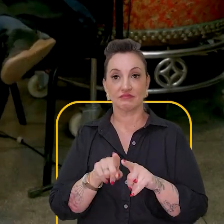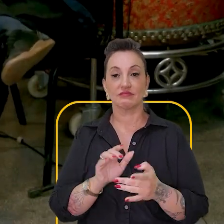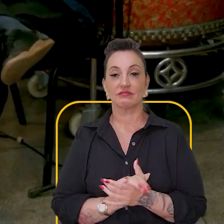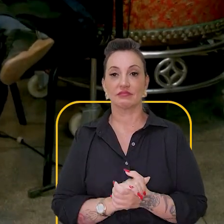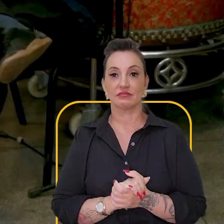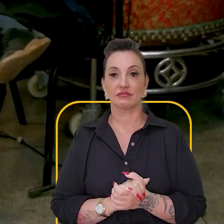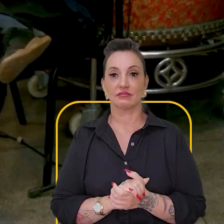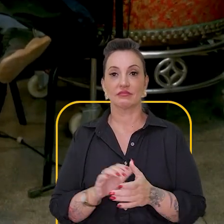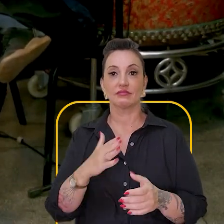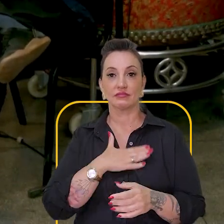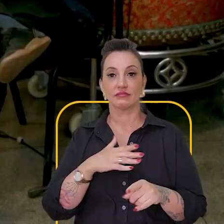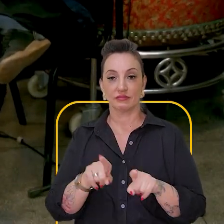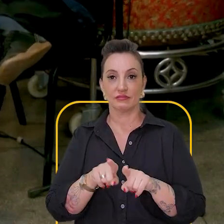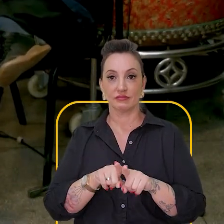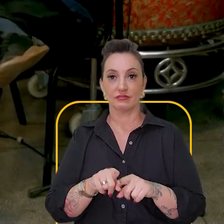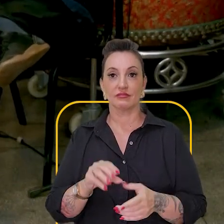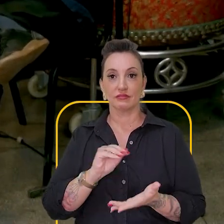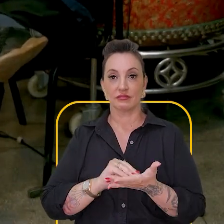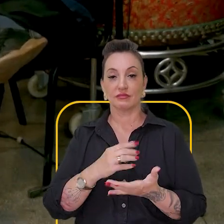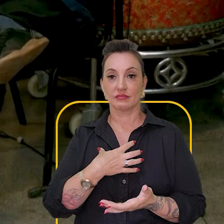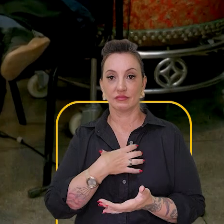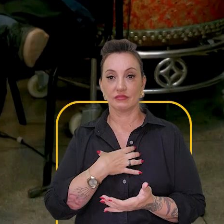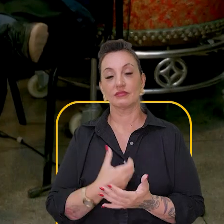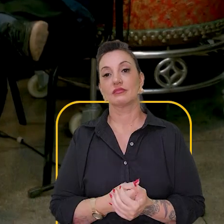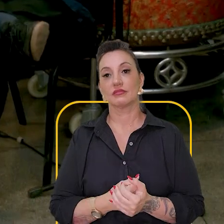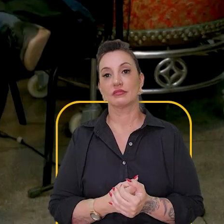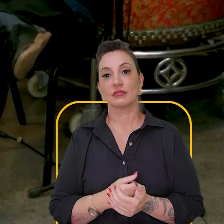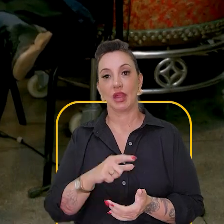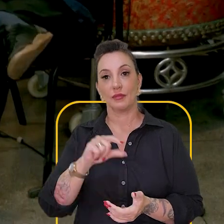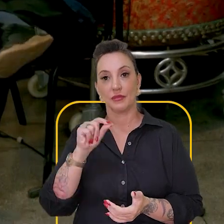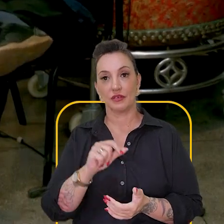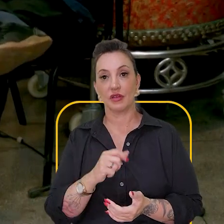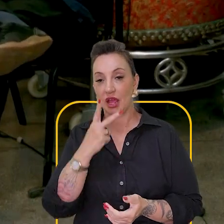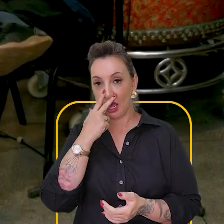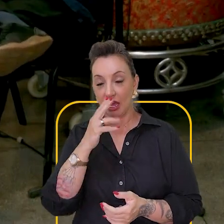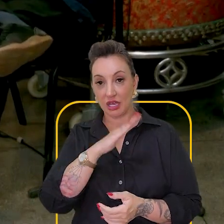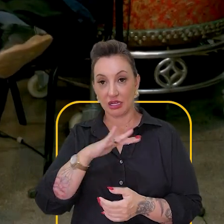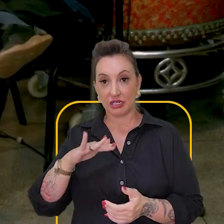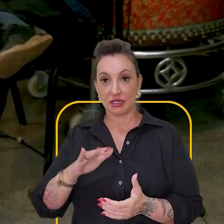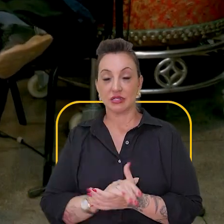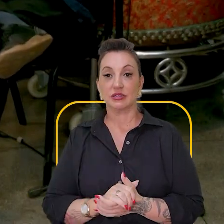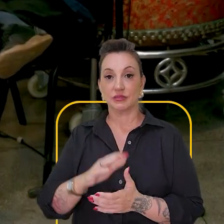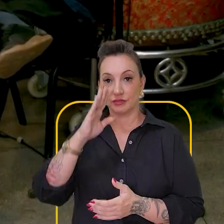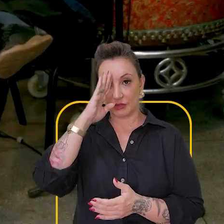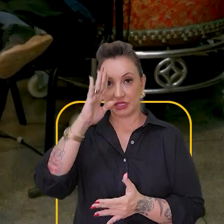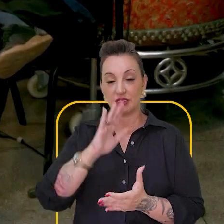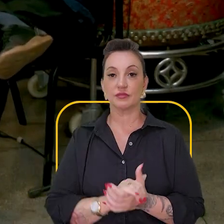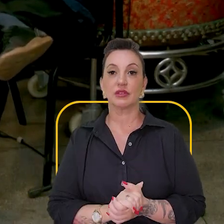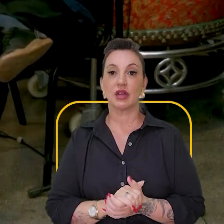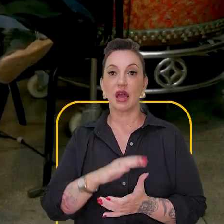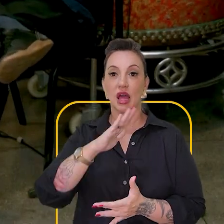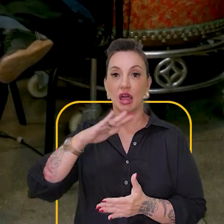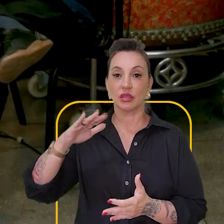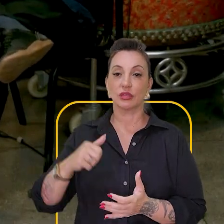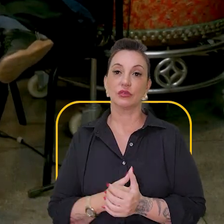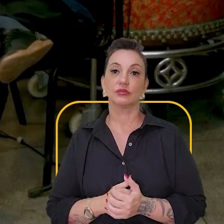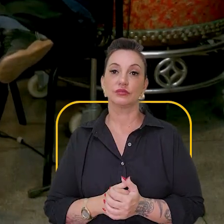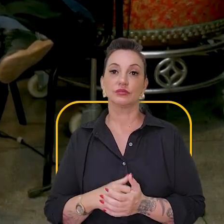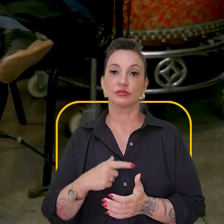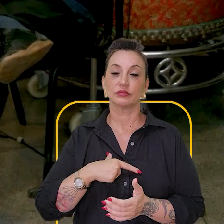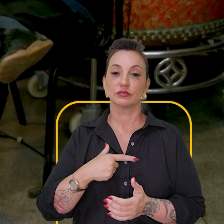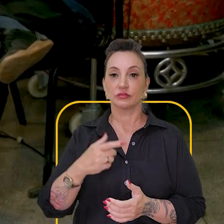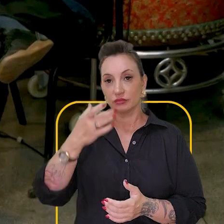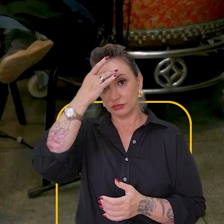né eles gostam disso isso eu acho que as crianças principalmente os adultos já né